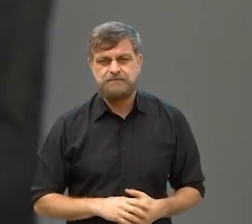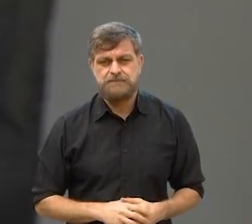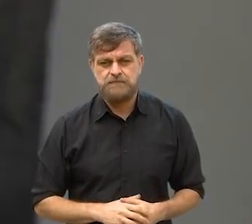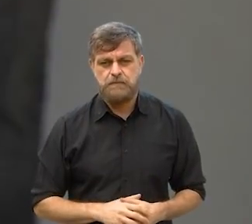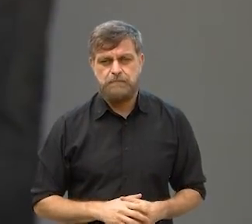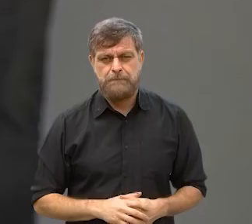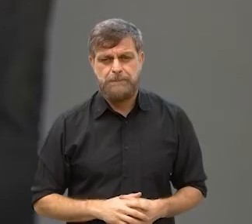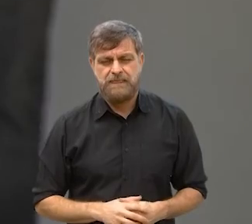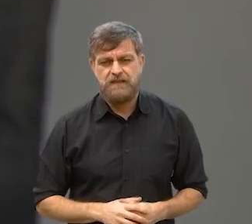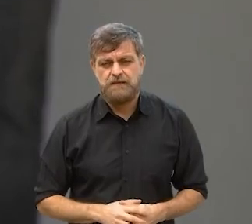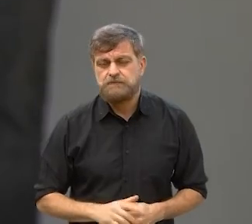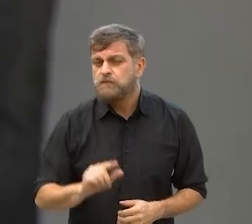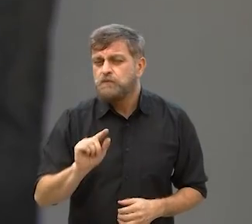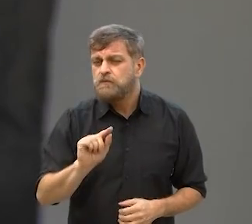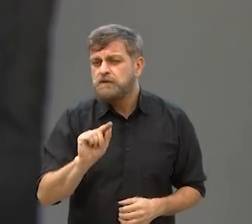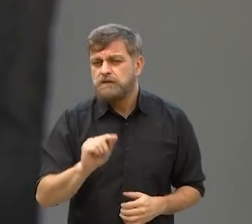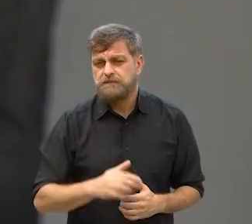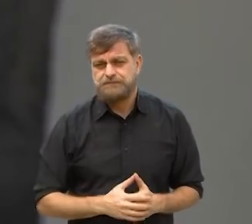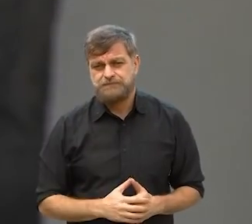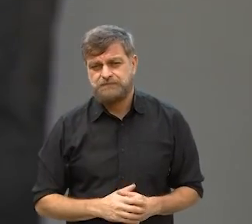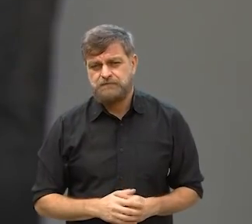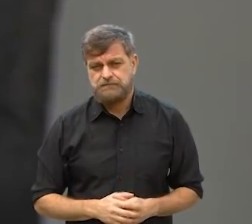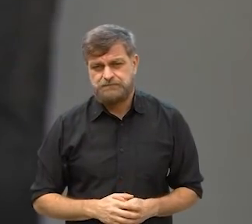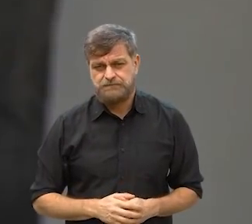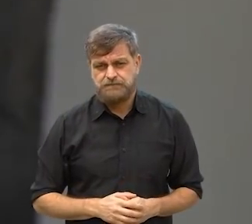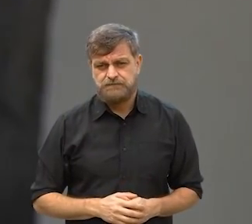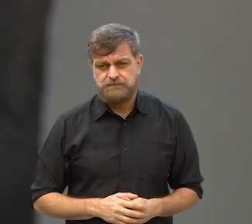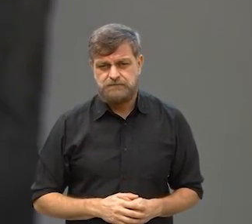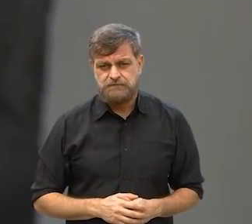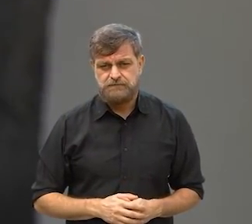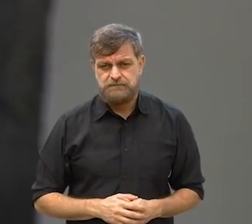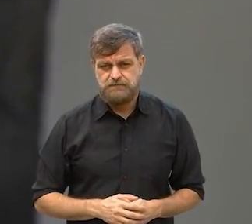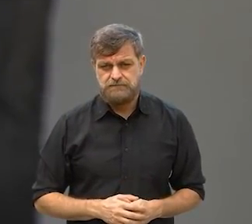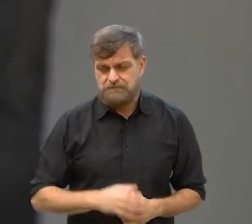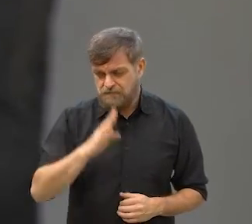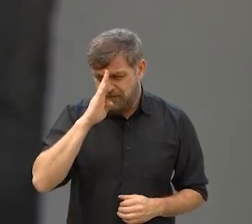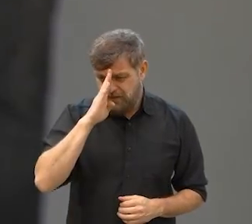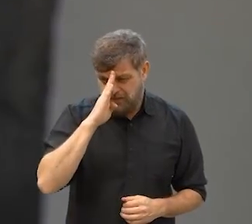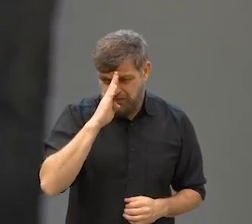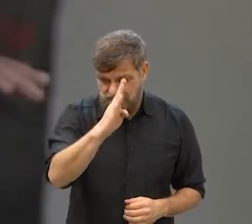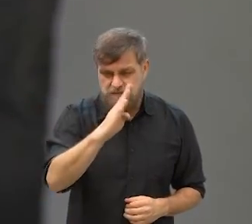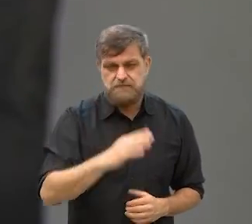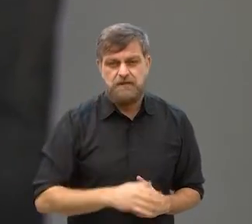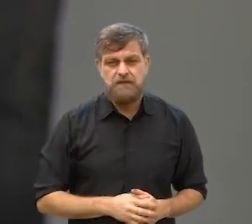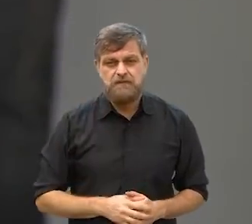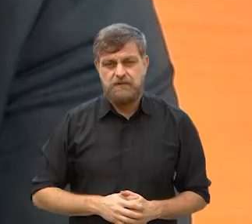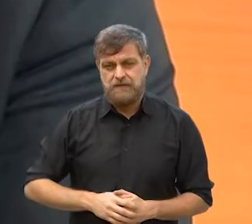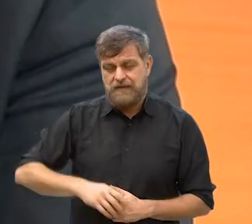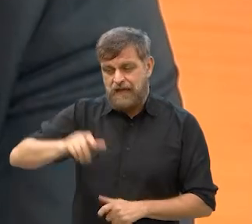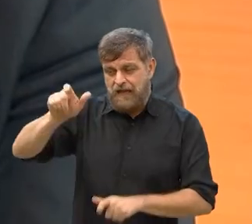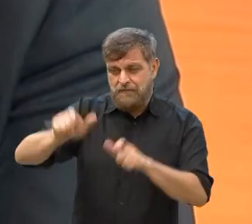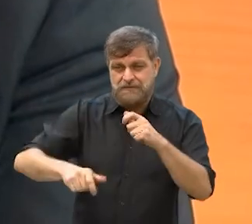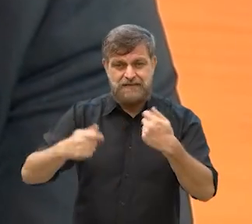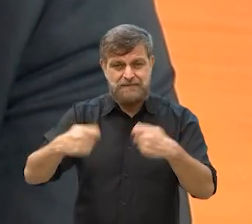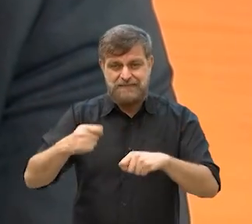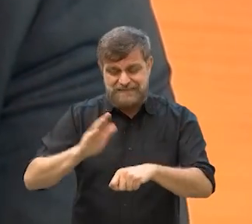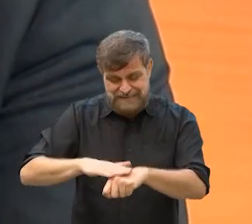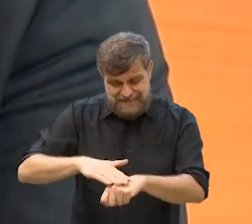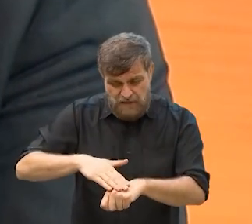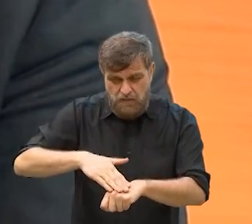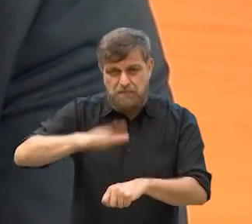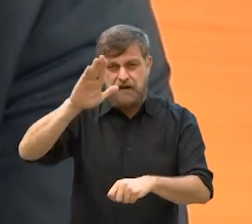ou pelo posto de saúde, é que a prioridade é dada para aqueles que mais precisam, que